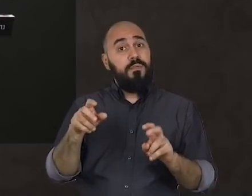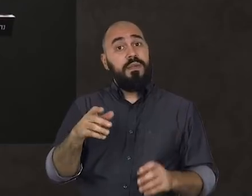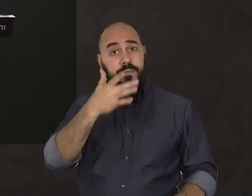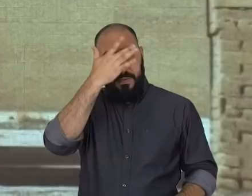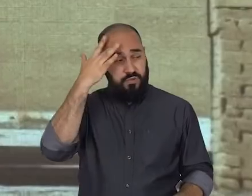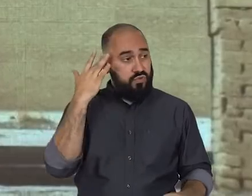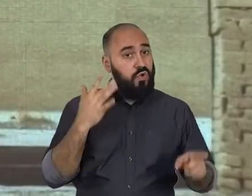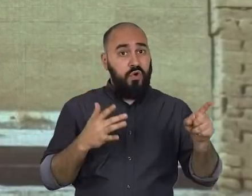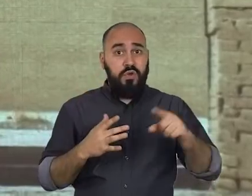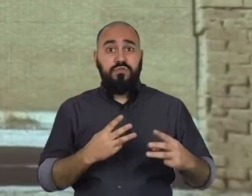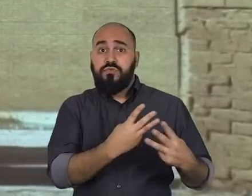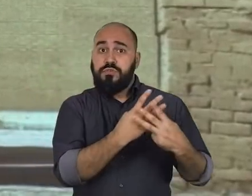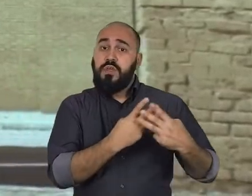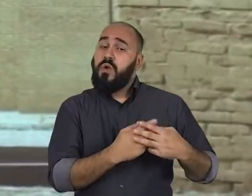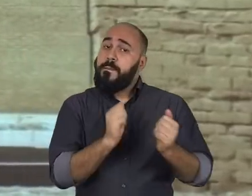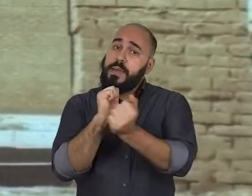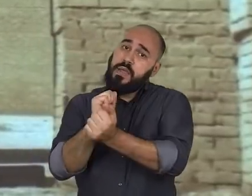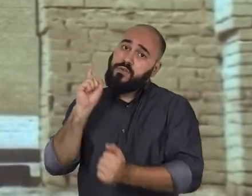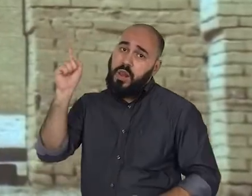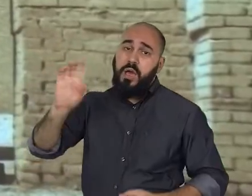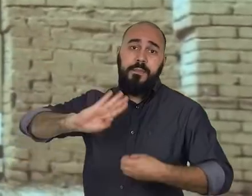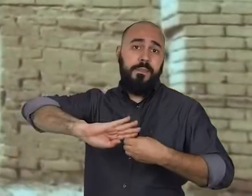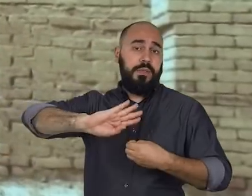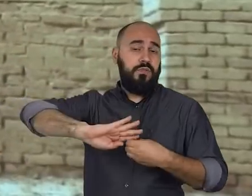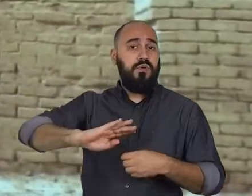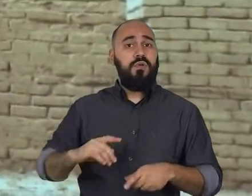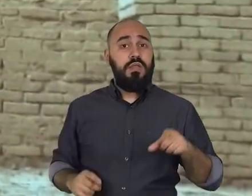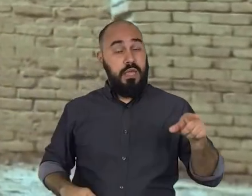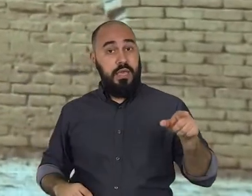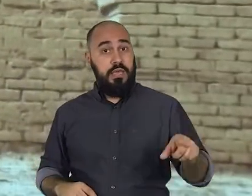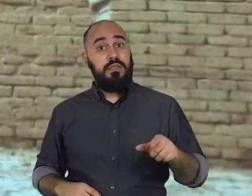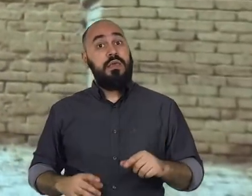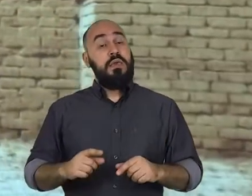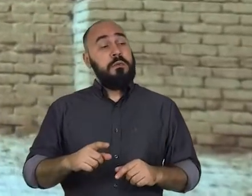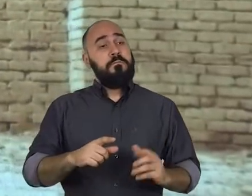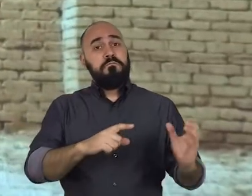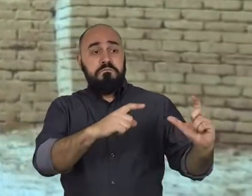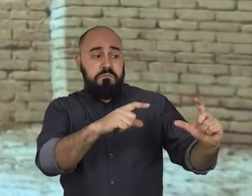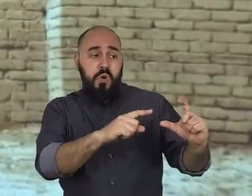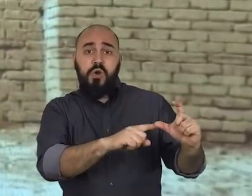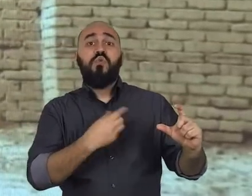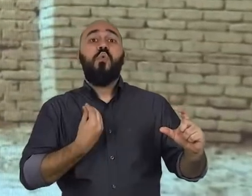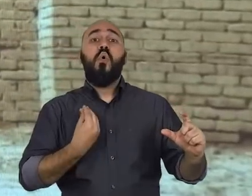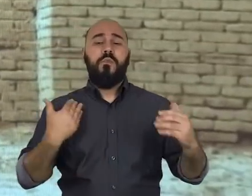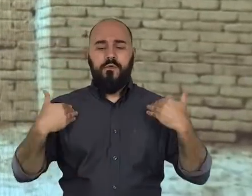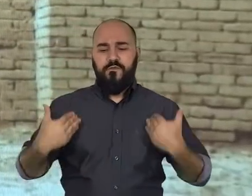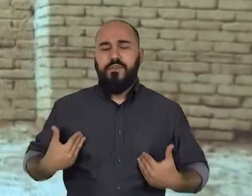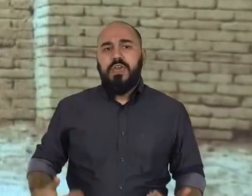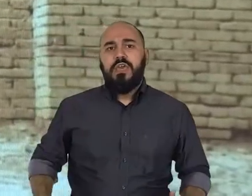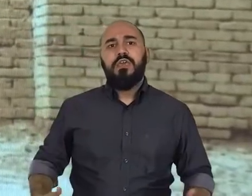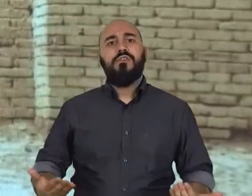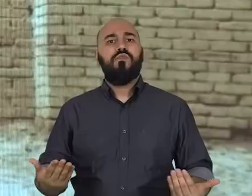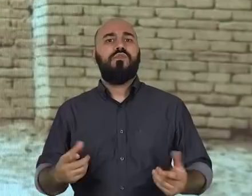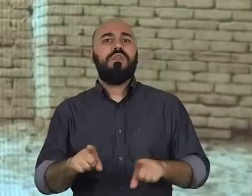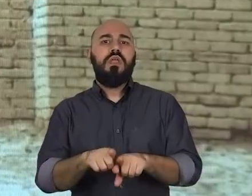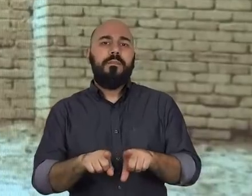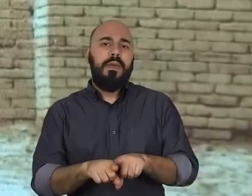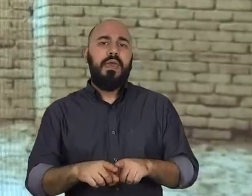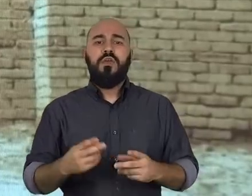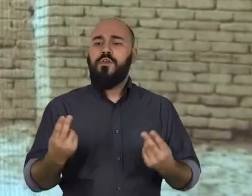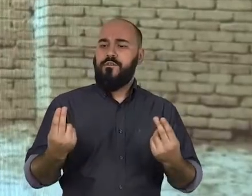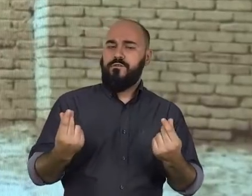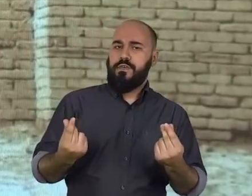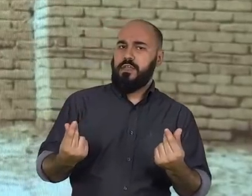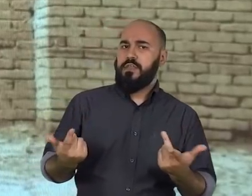destruição do templo. Esses tabletes contêm informações preciosas sobre a condição física dos exilados de Judá e também a sua condição financeira